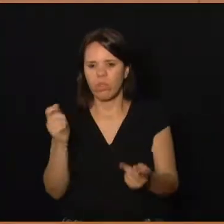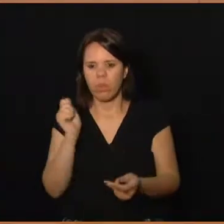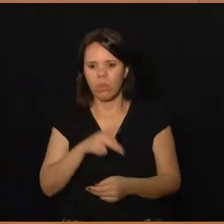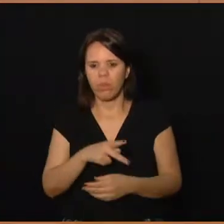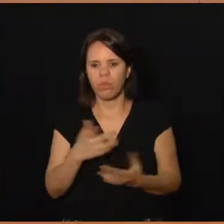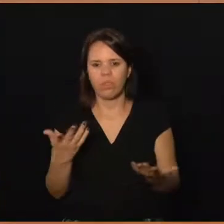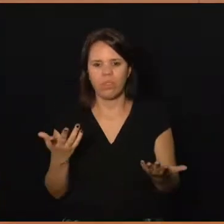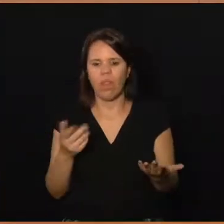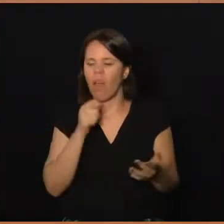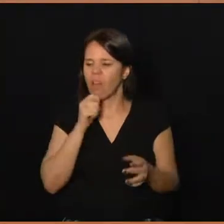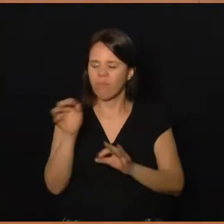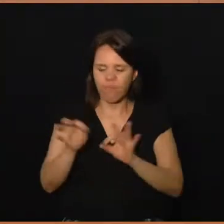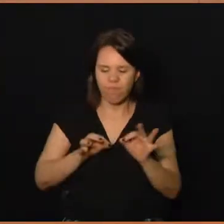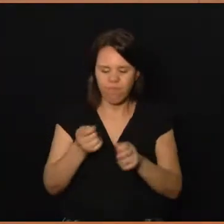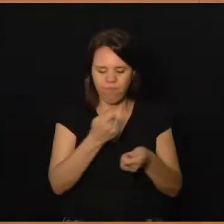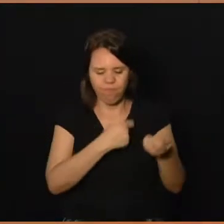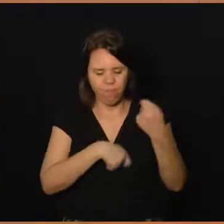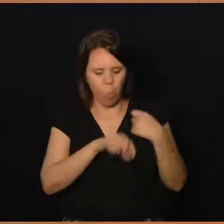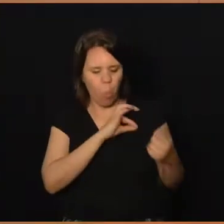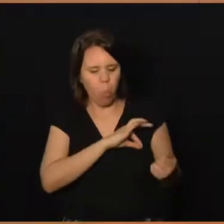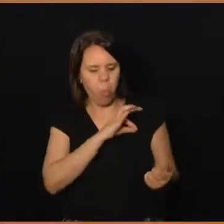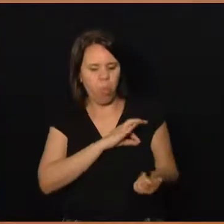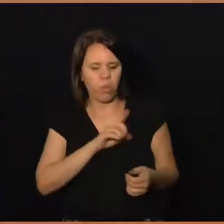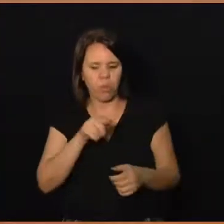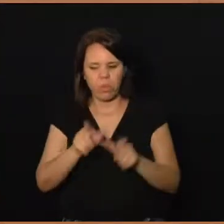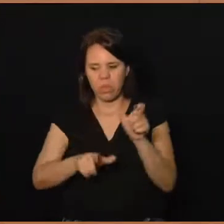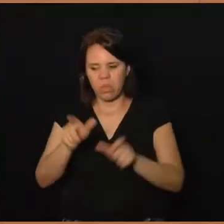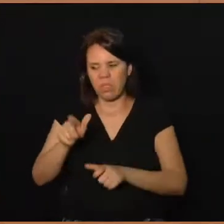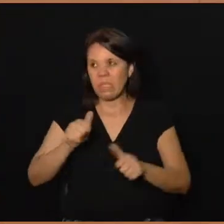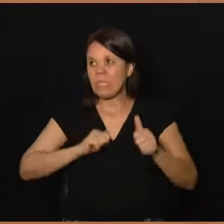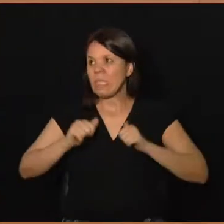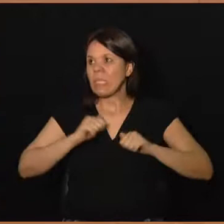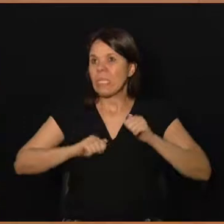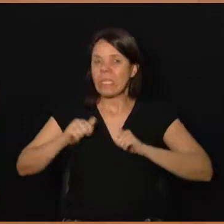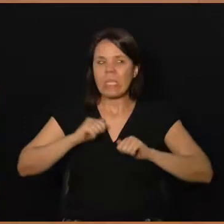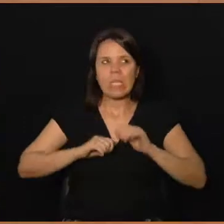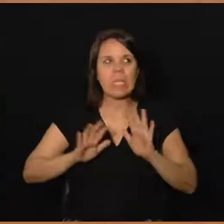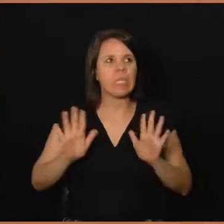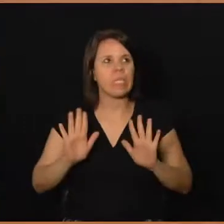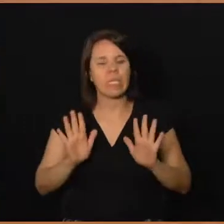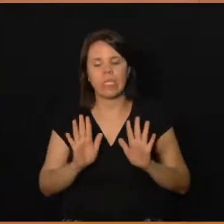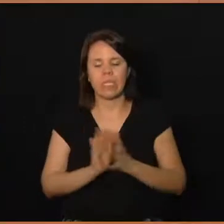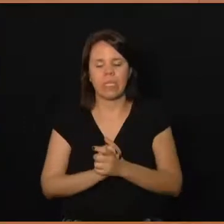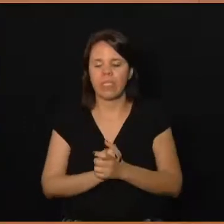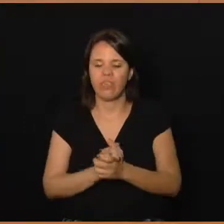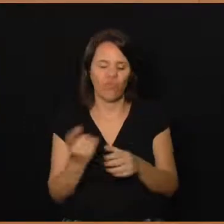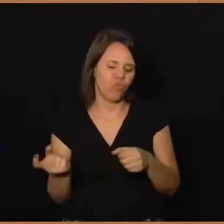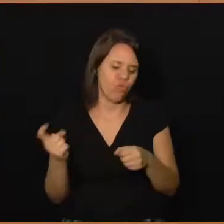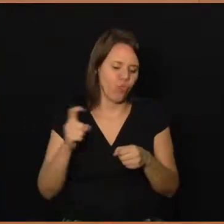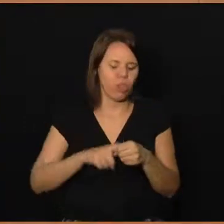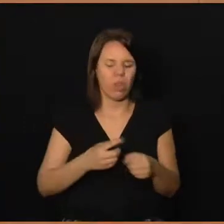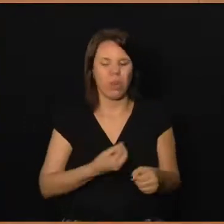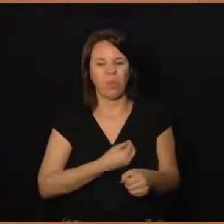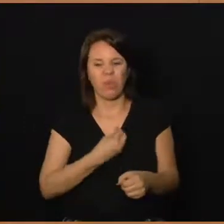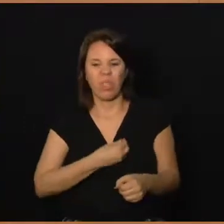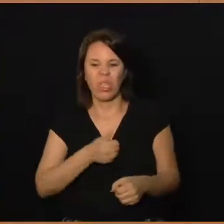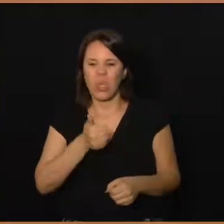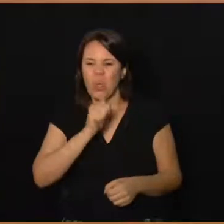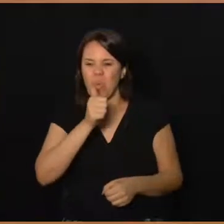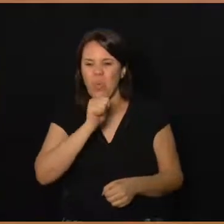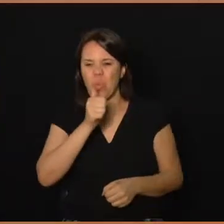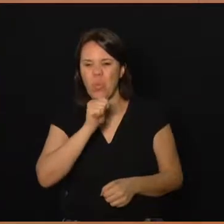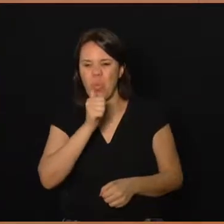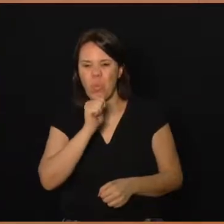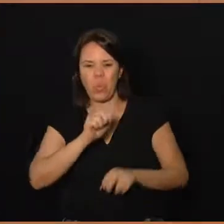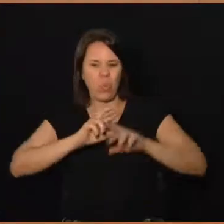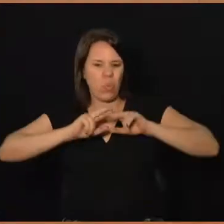e não se organiza. Então a pessoa fica ociosa e normalmente acaba voltando para a bebida alcoólica, né,